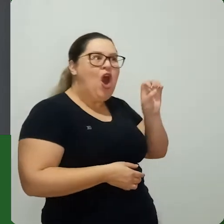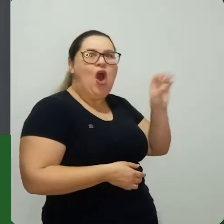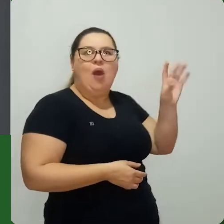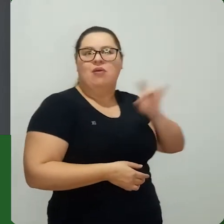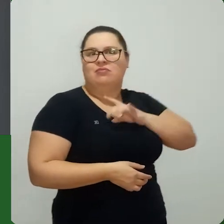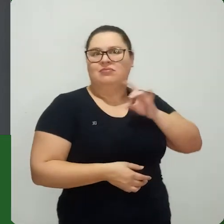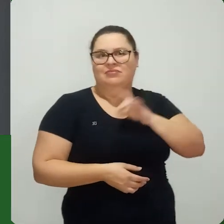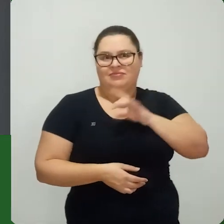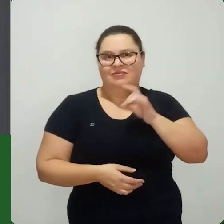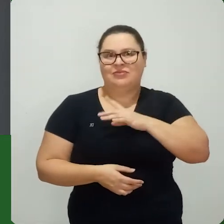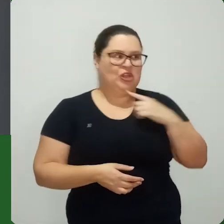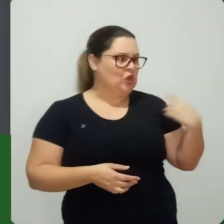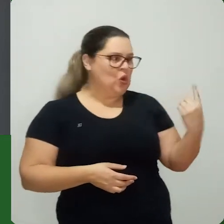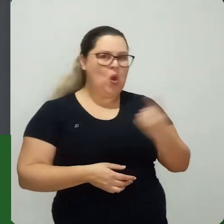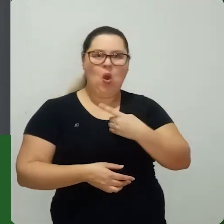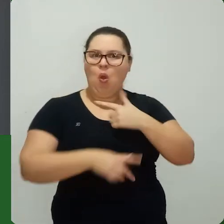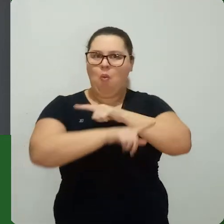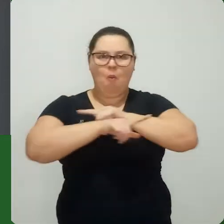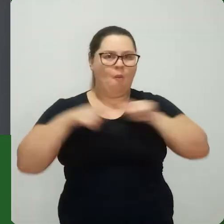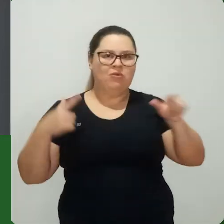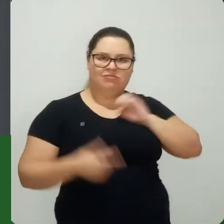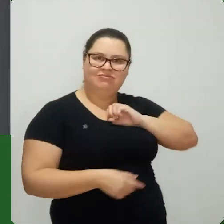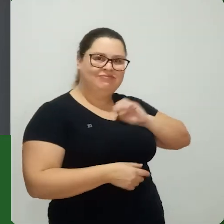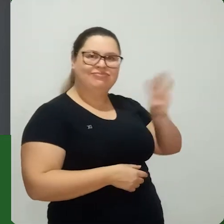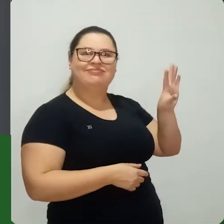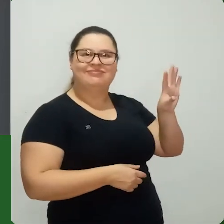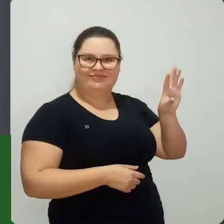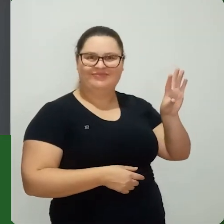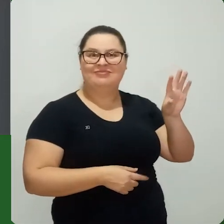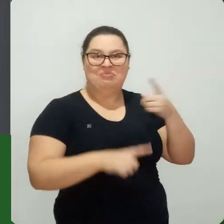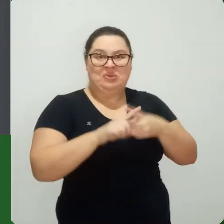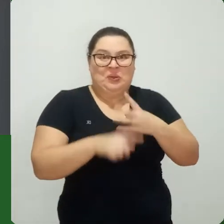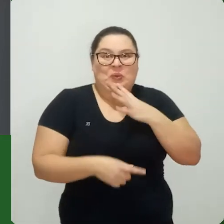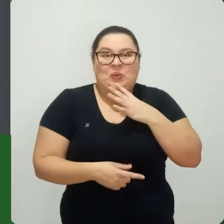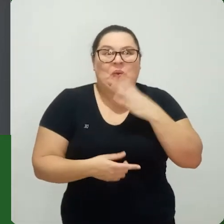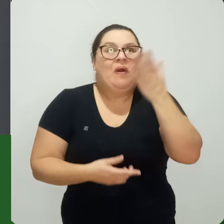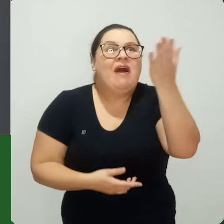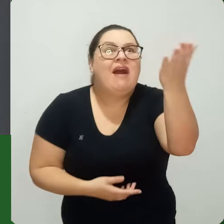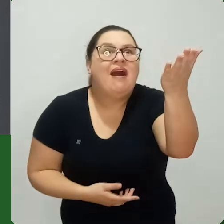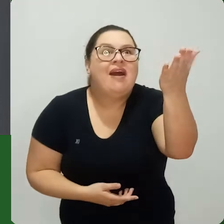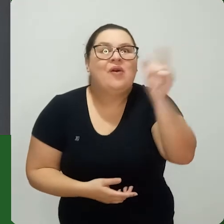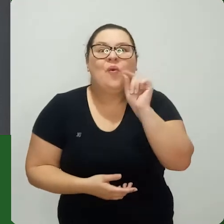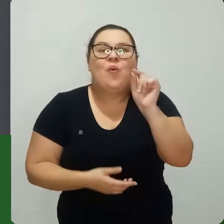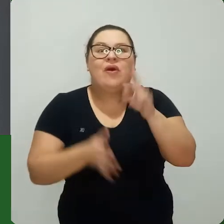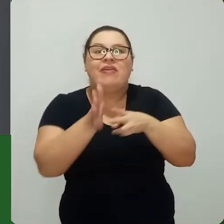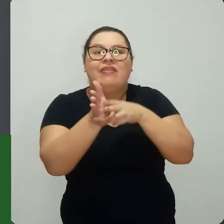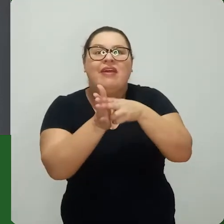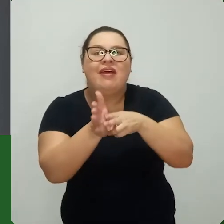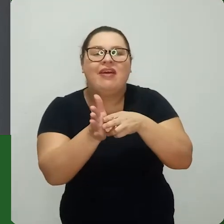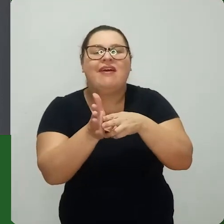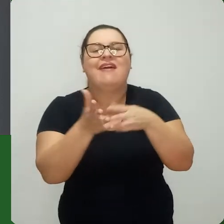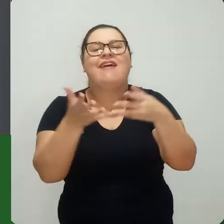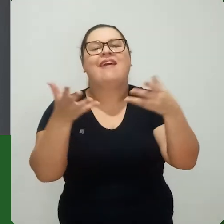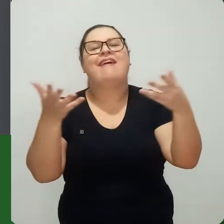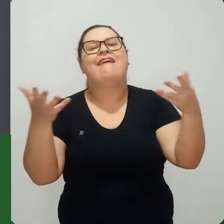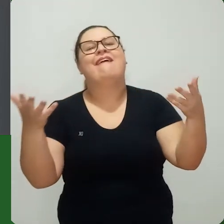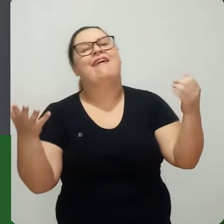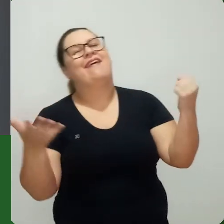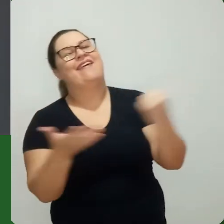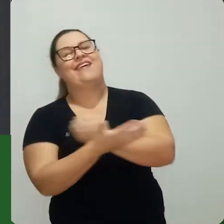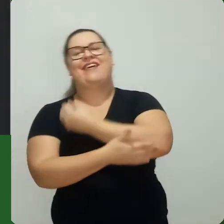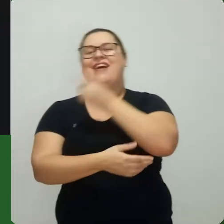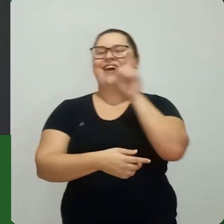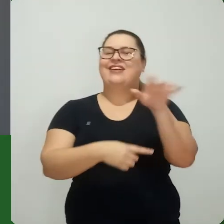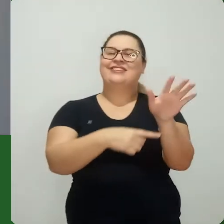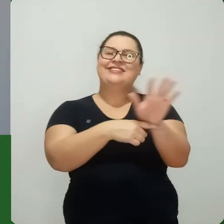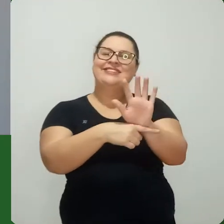correm. Porque você não conhecia aquilo. E aquele era o cinema começando, né? A primeira forma de exibição